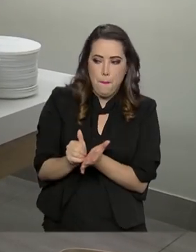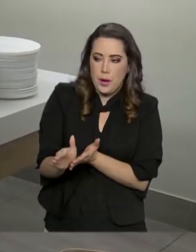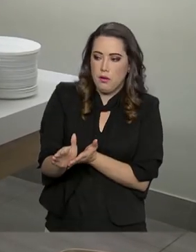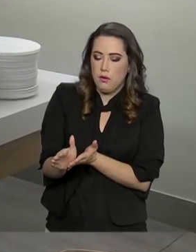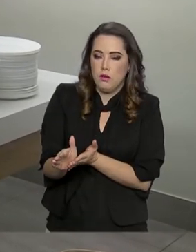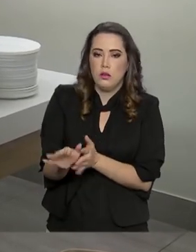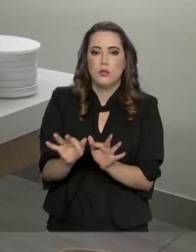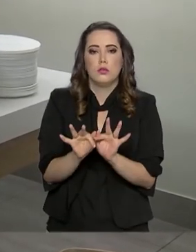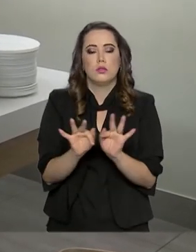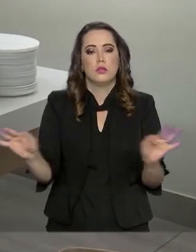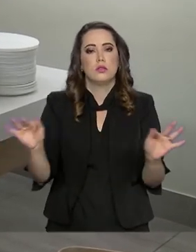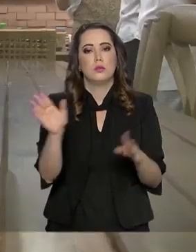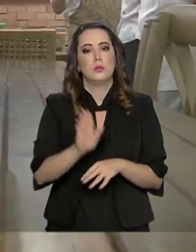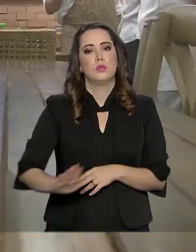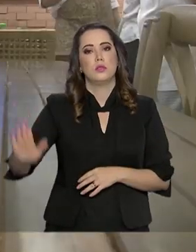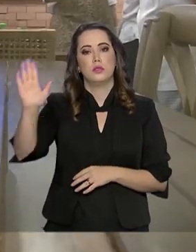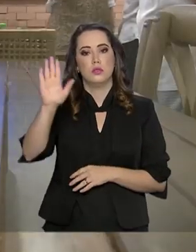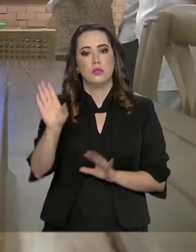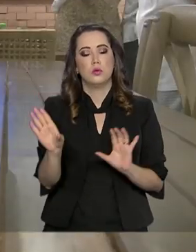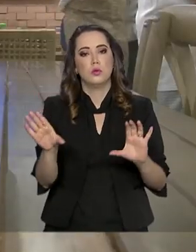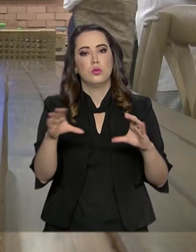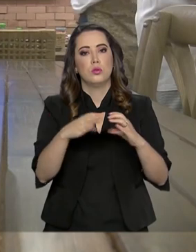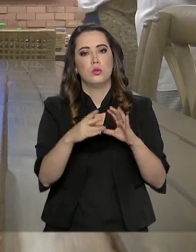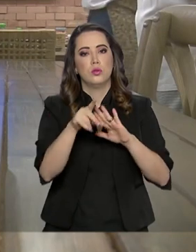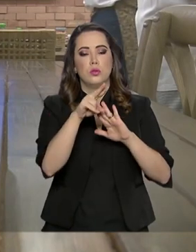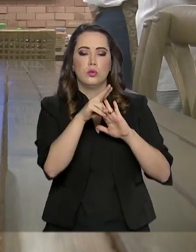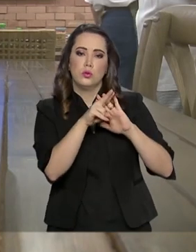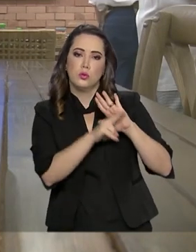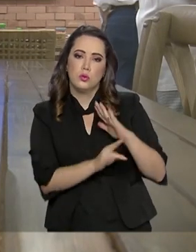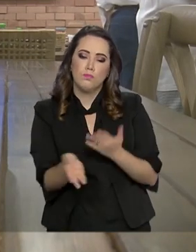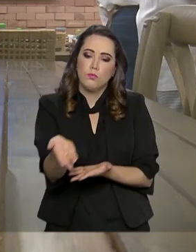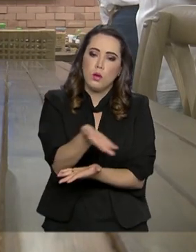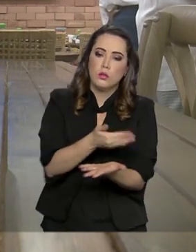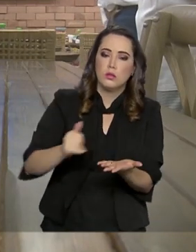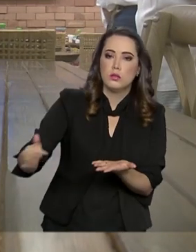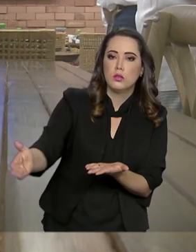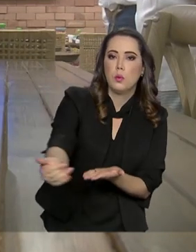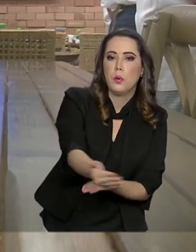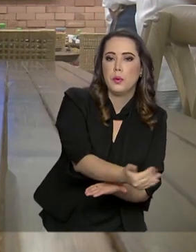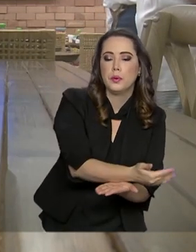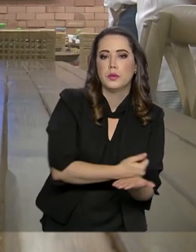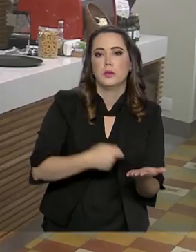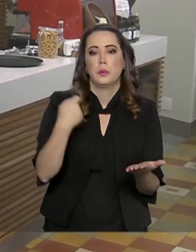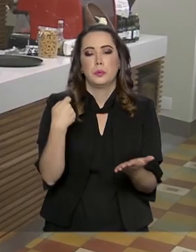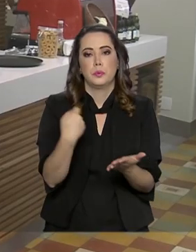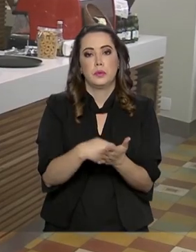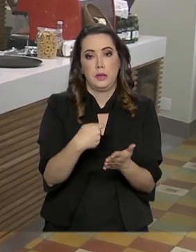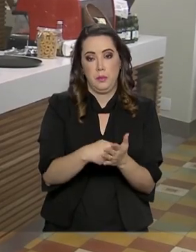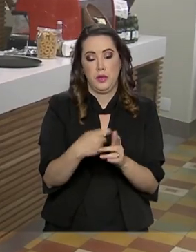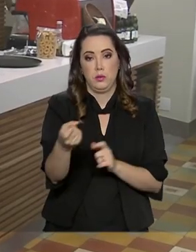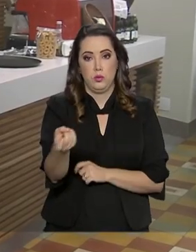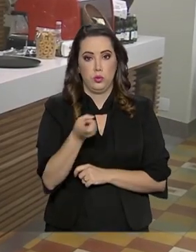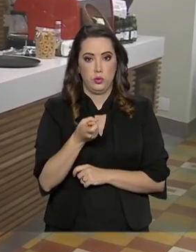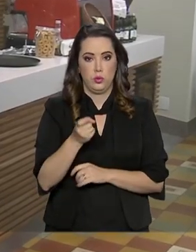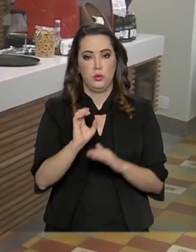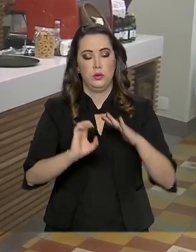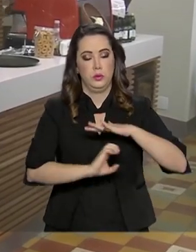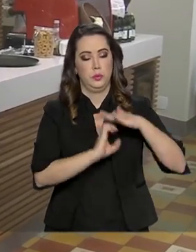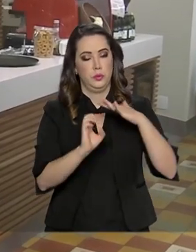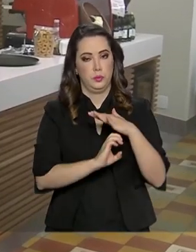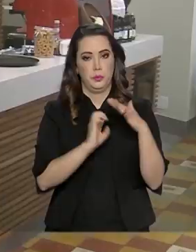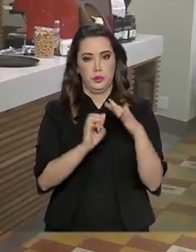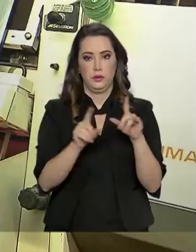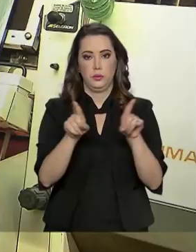Simples Nacional, que é um regime compartilhado de arrecadação, cobrança e fiscalização de tributos para micro e